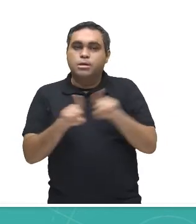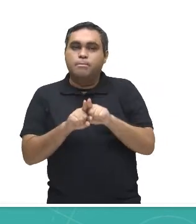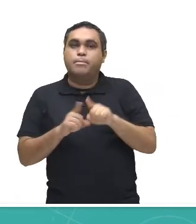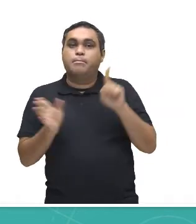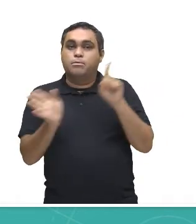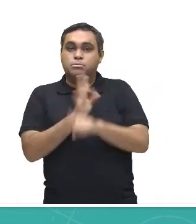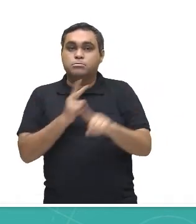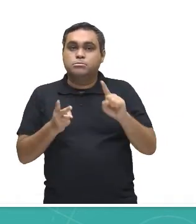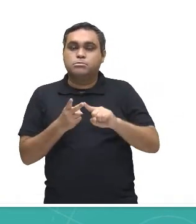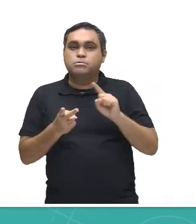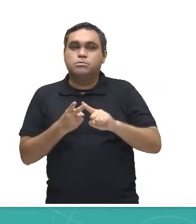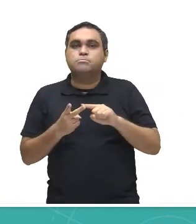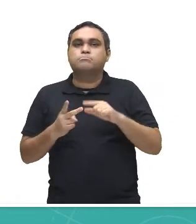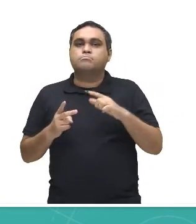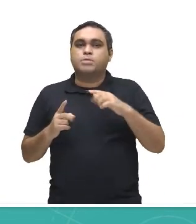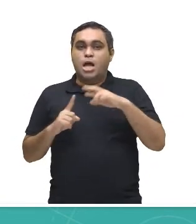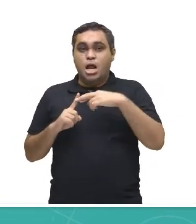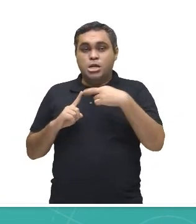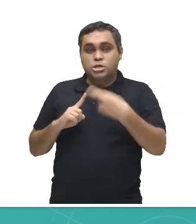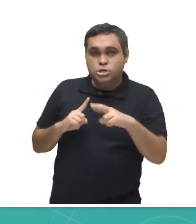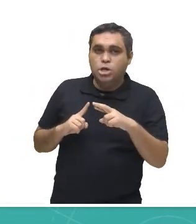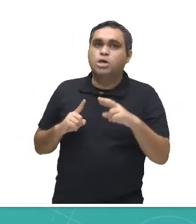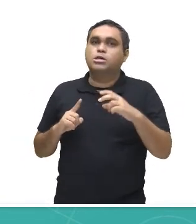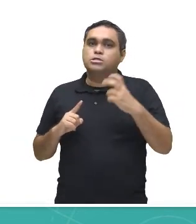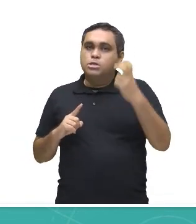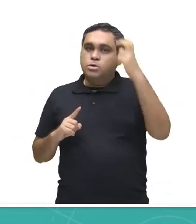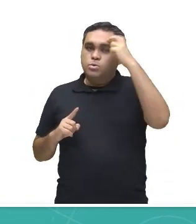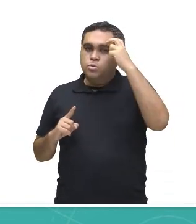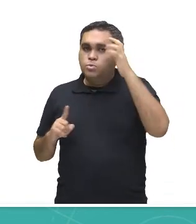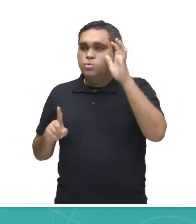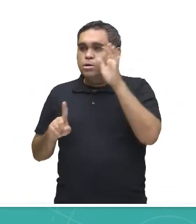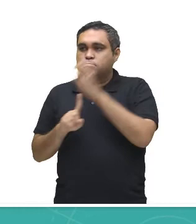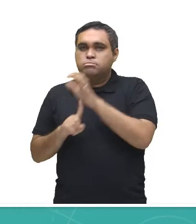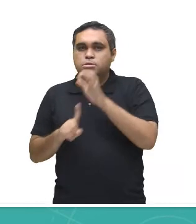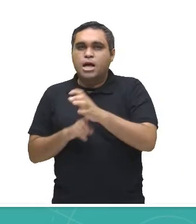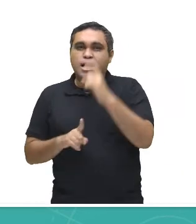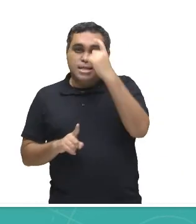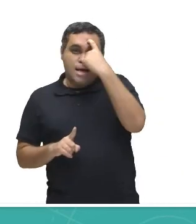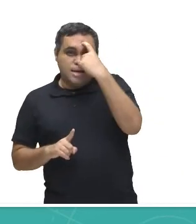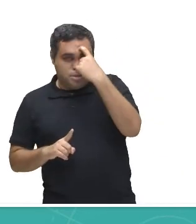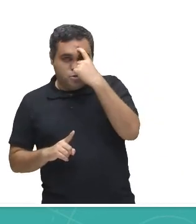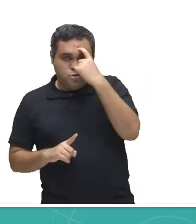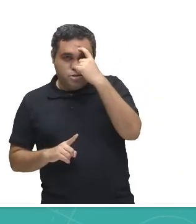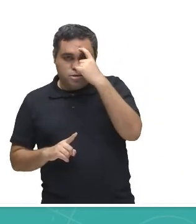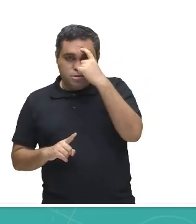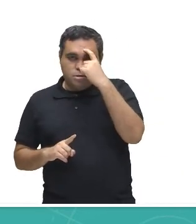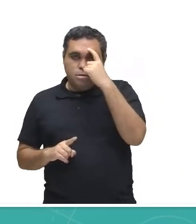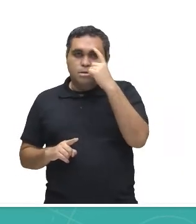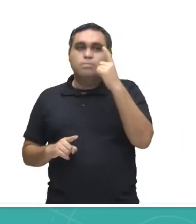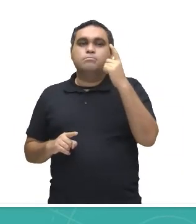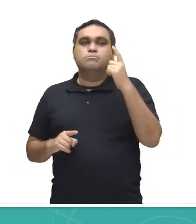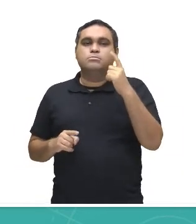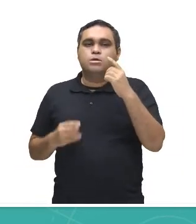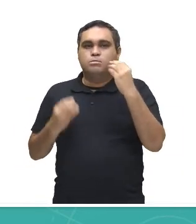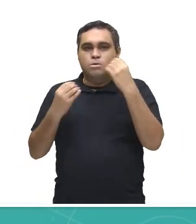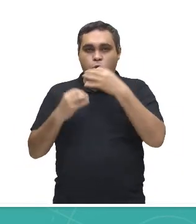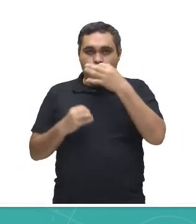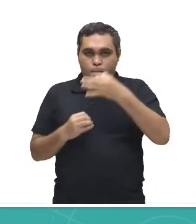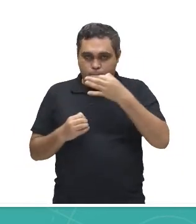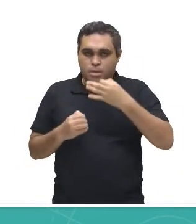religiosas e das práticas culturais na Guerra dos Cipaios, conflito entre a Inglaterra e a